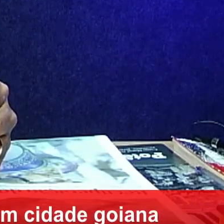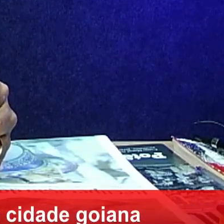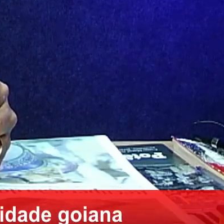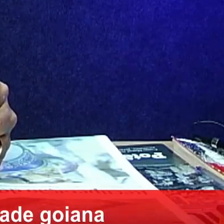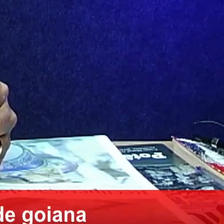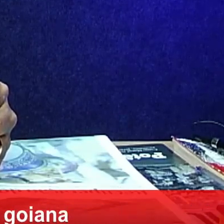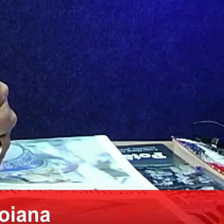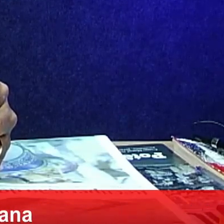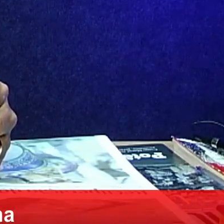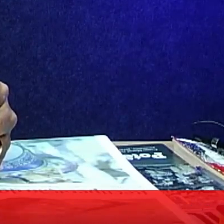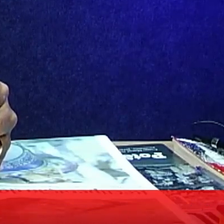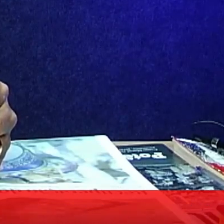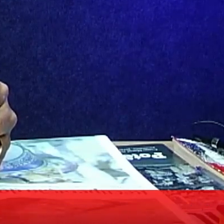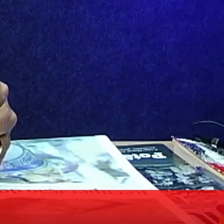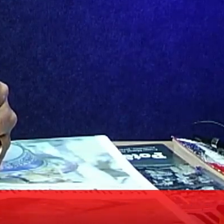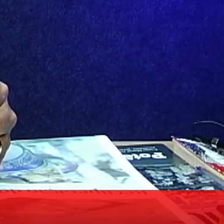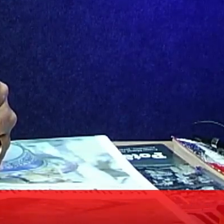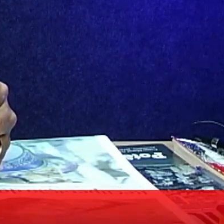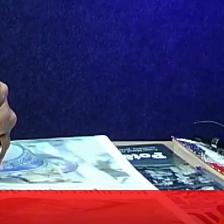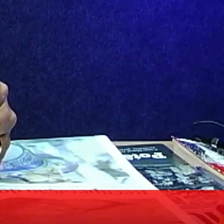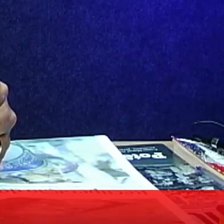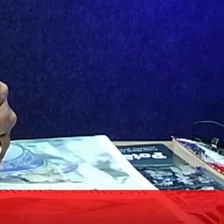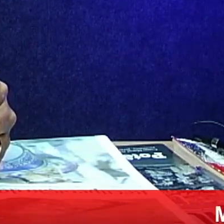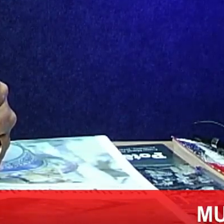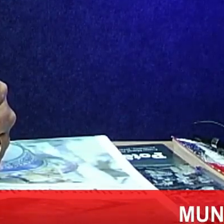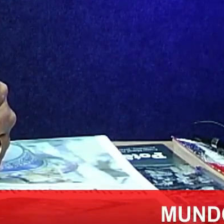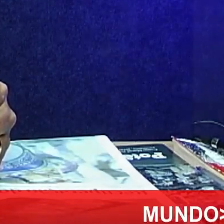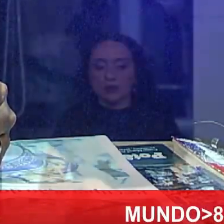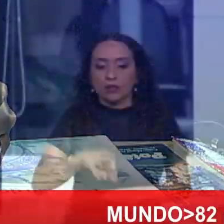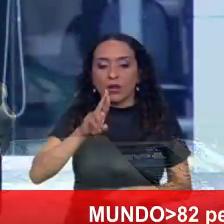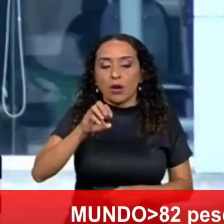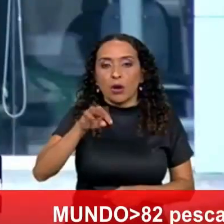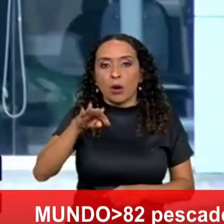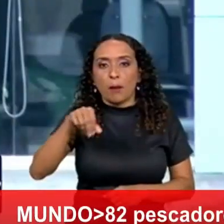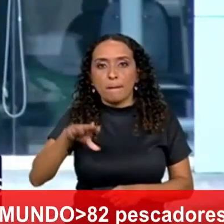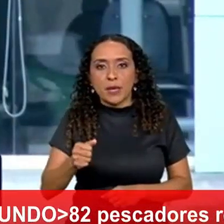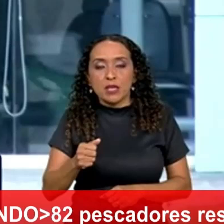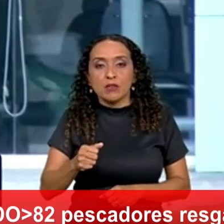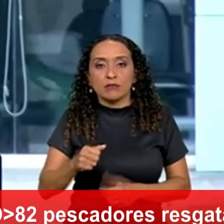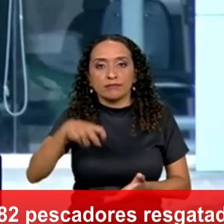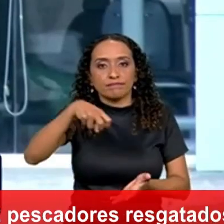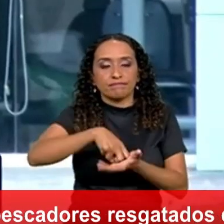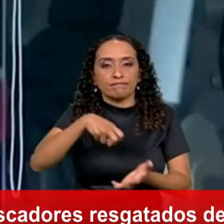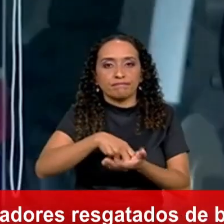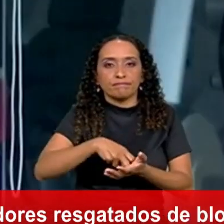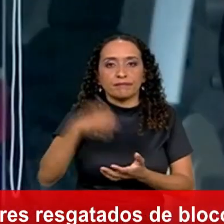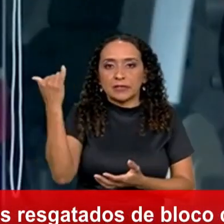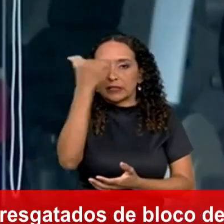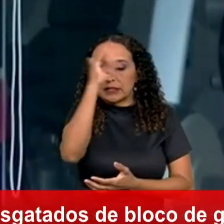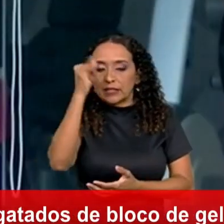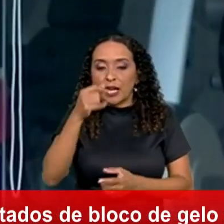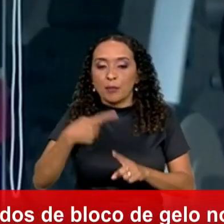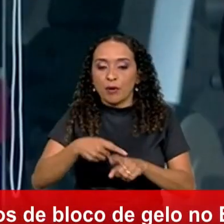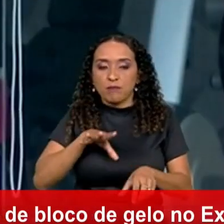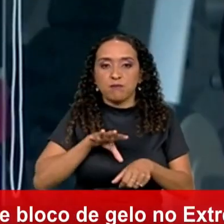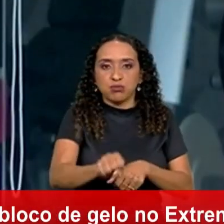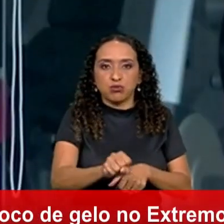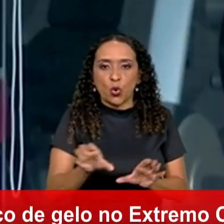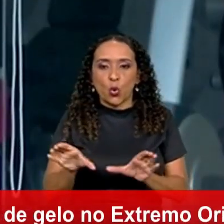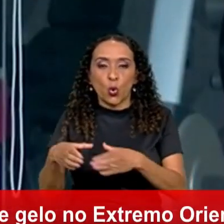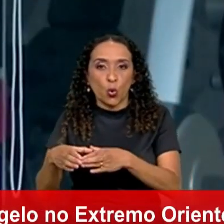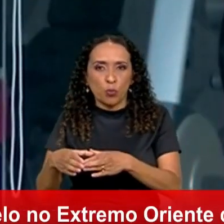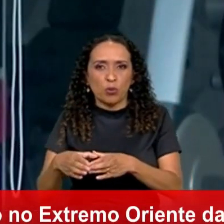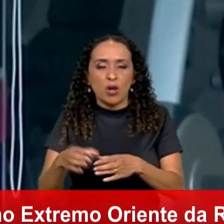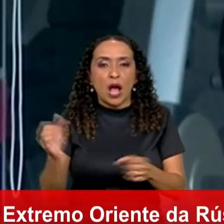Nós vamos entender aqui na reportagem de Daniela Longuinho. O ex-jogador Robinho pode ser preso a qualquer momento